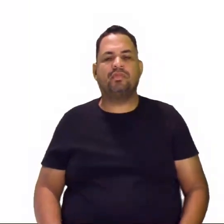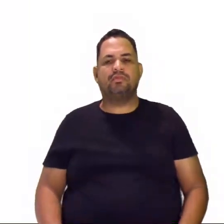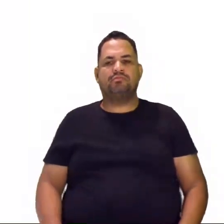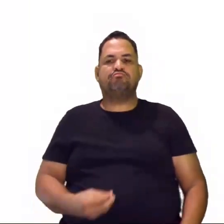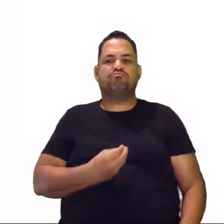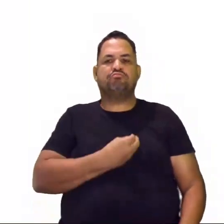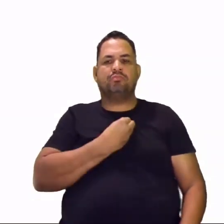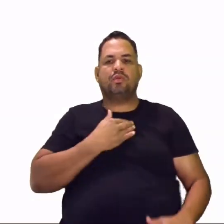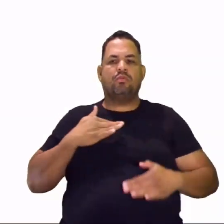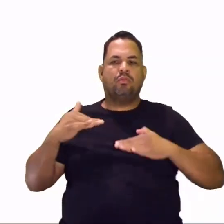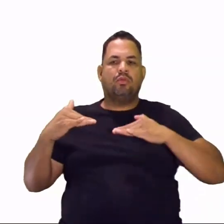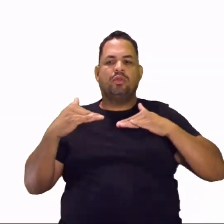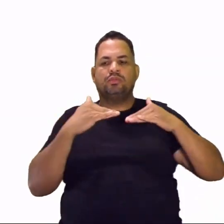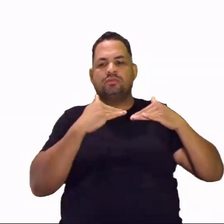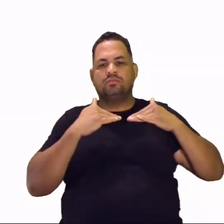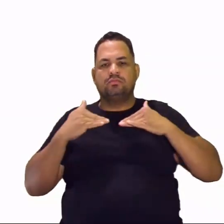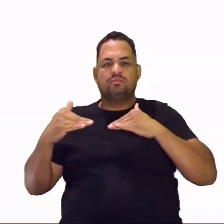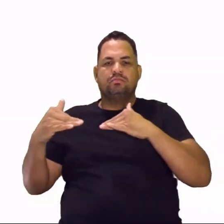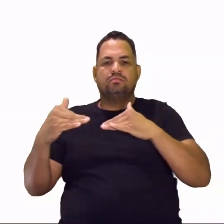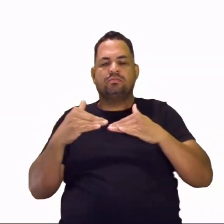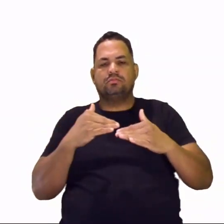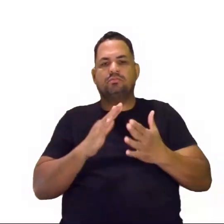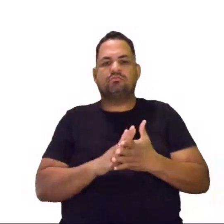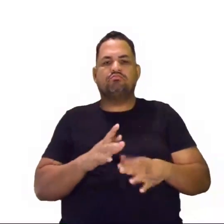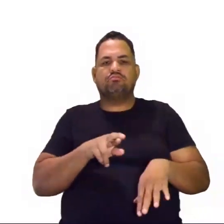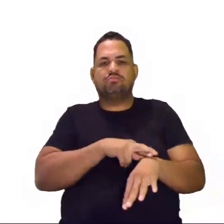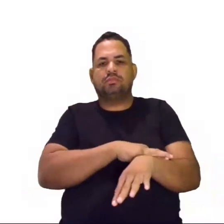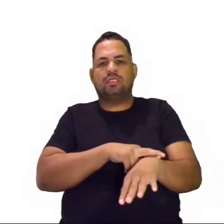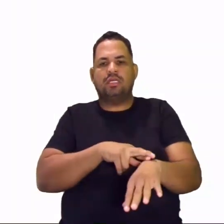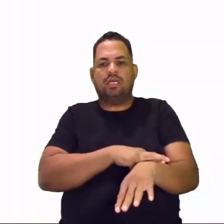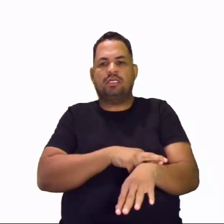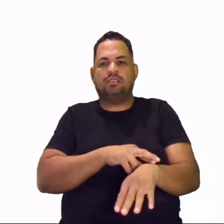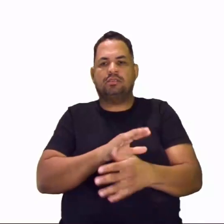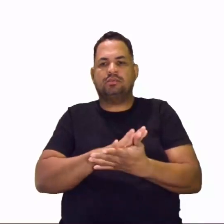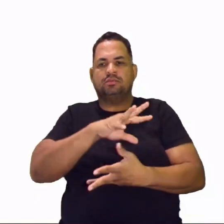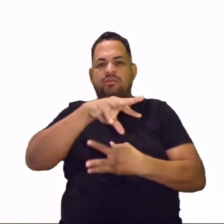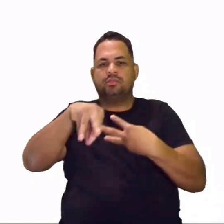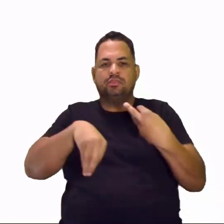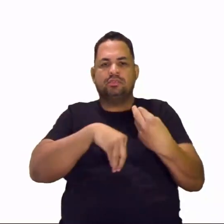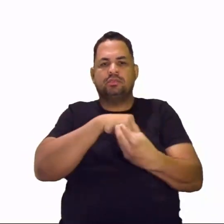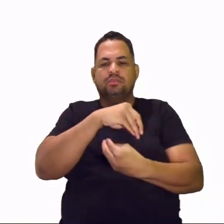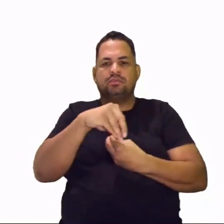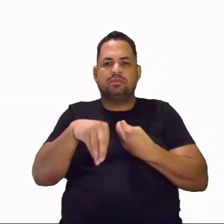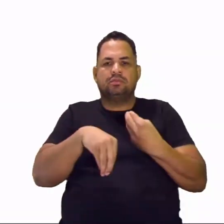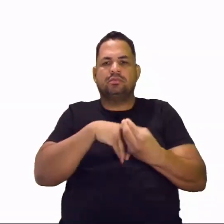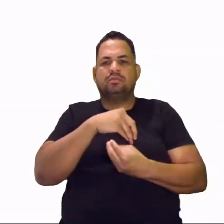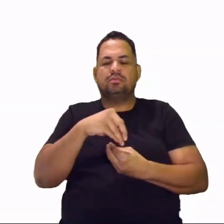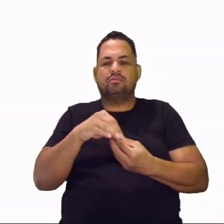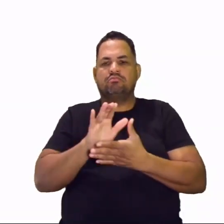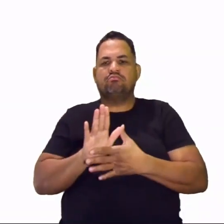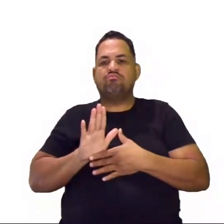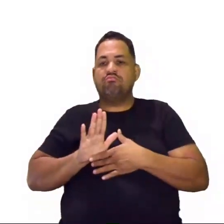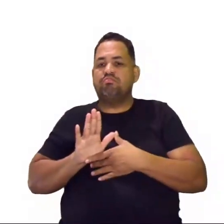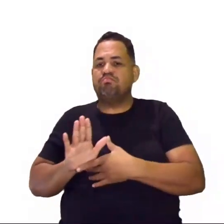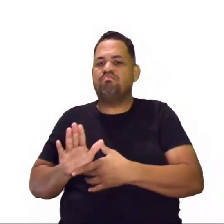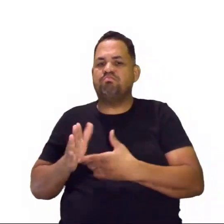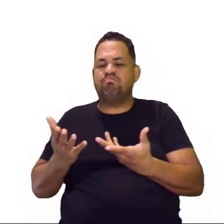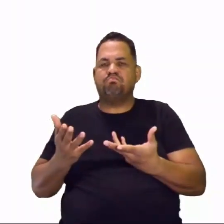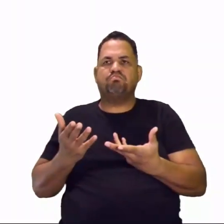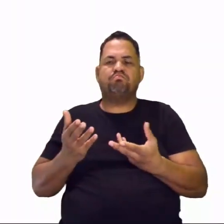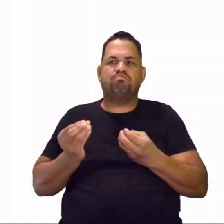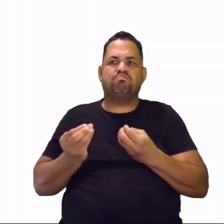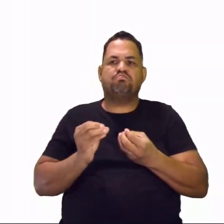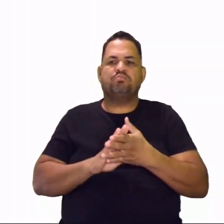acreditava no convívio harmonioso entre as raças. E que essa miscigenação, ou seja, essa mistura